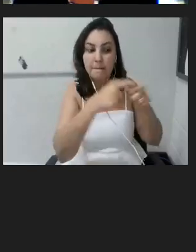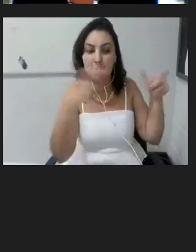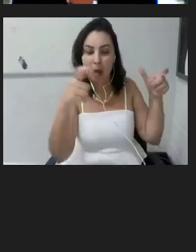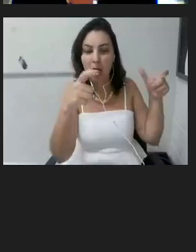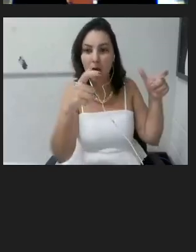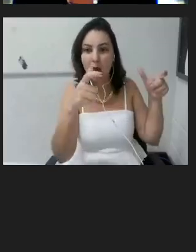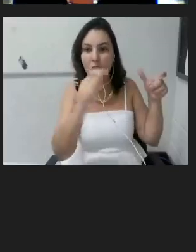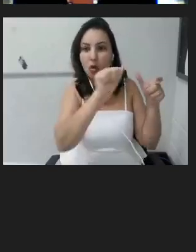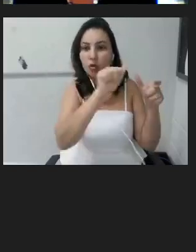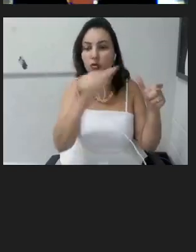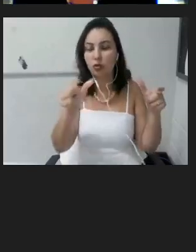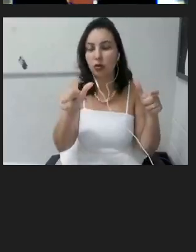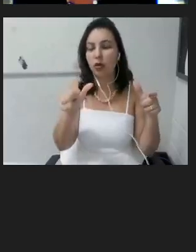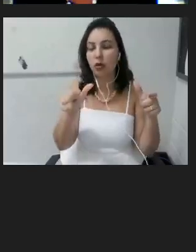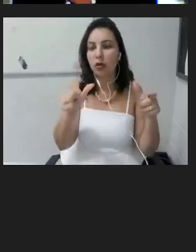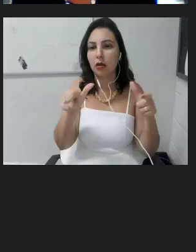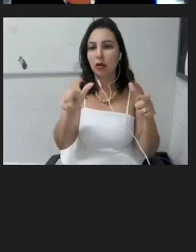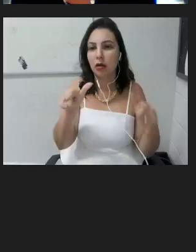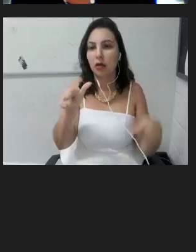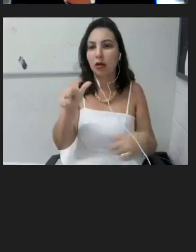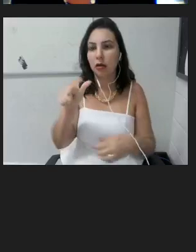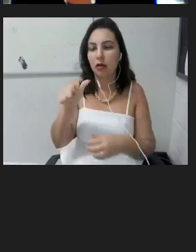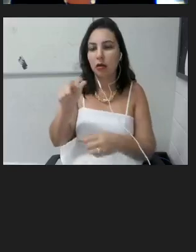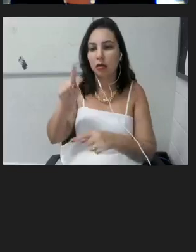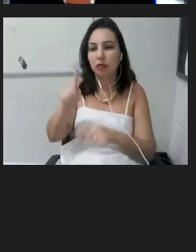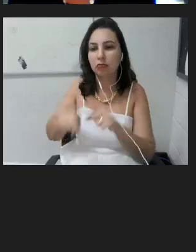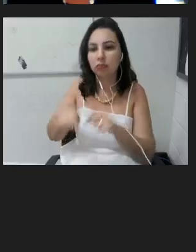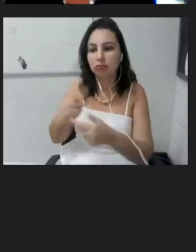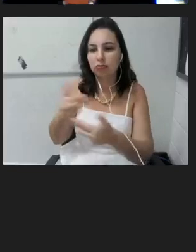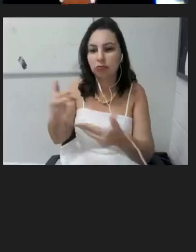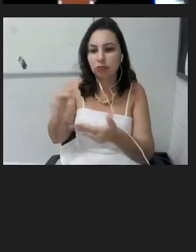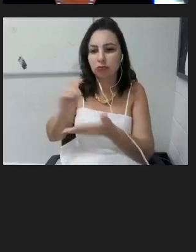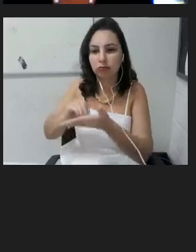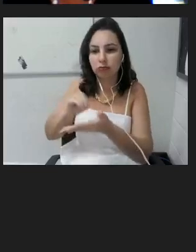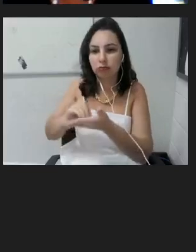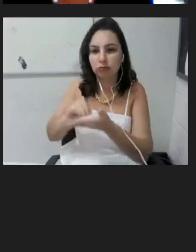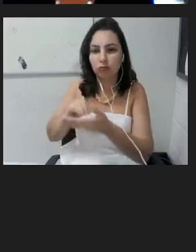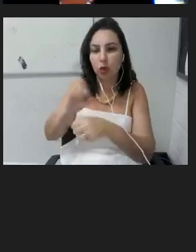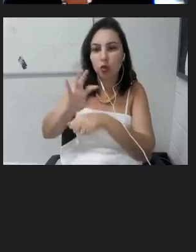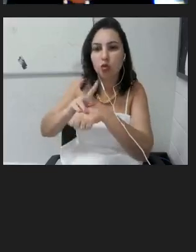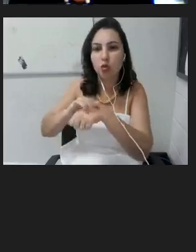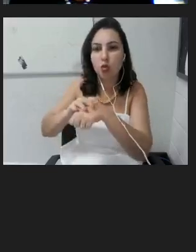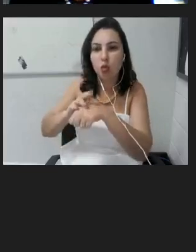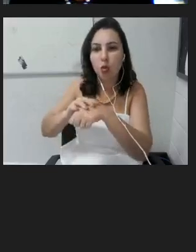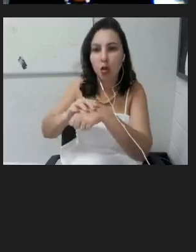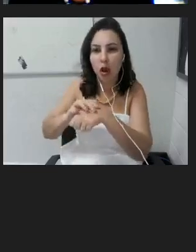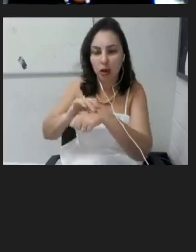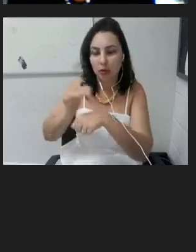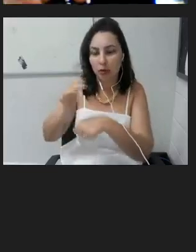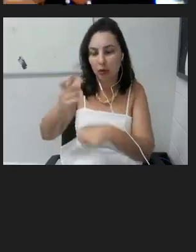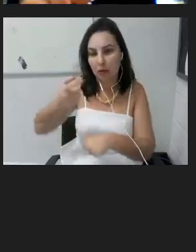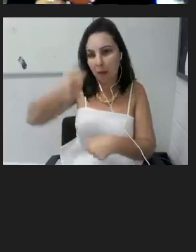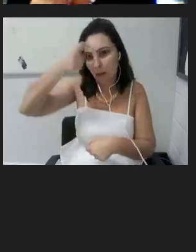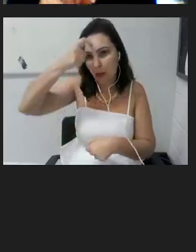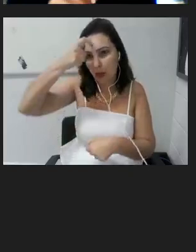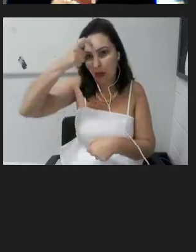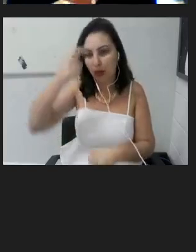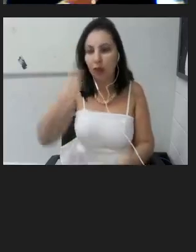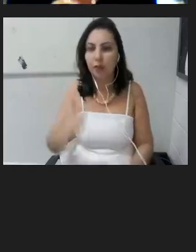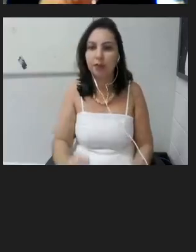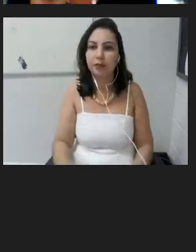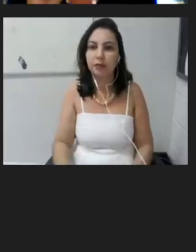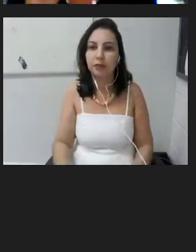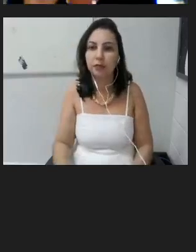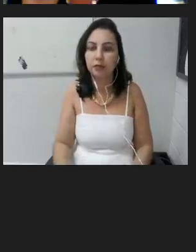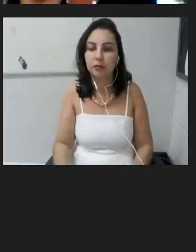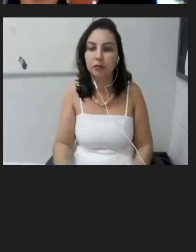ausência de doenças mentais. Tá bom. O que, que é a doença mental, então? A doença mental,